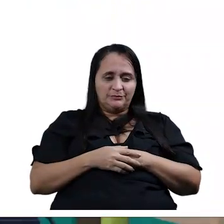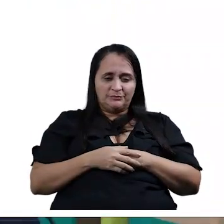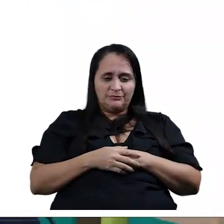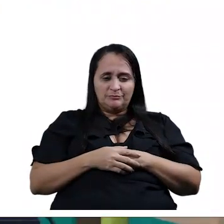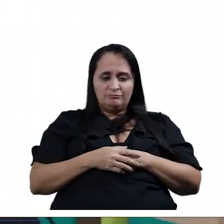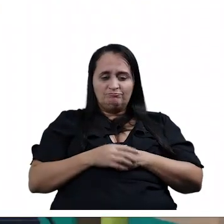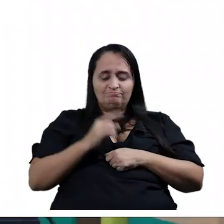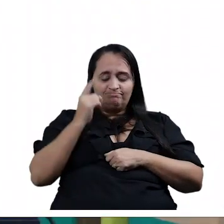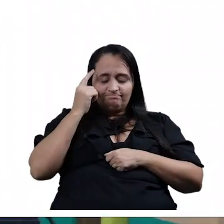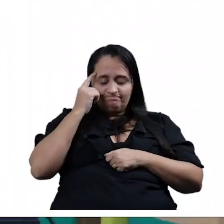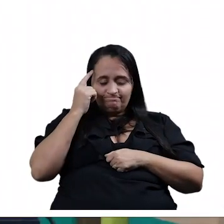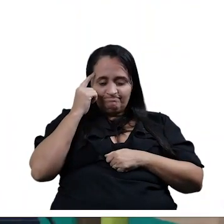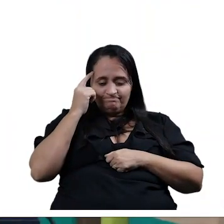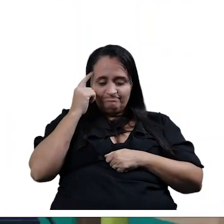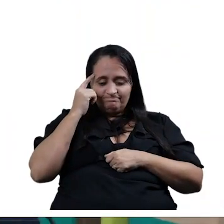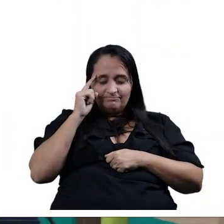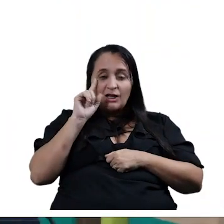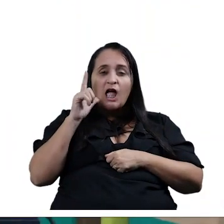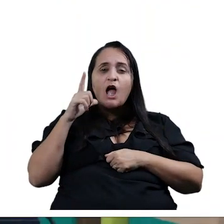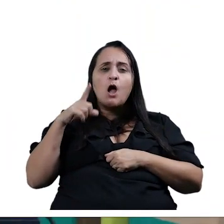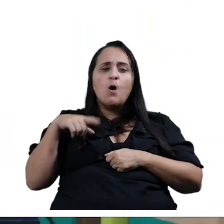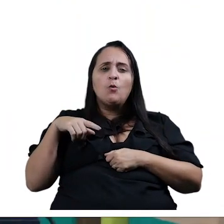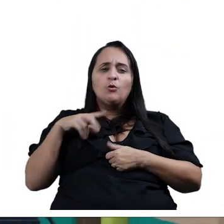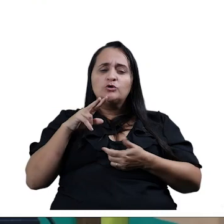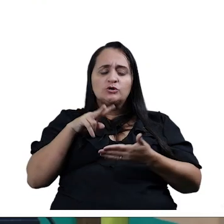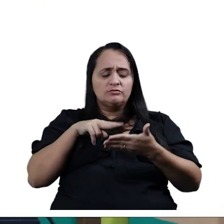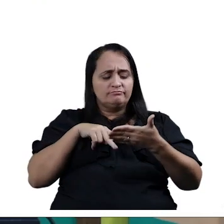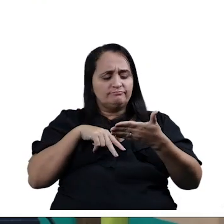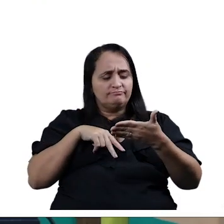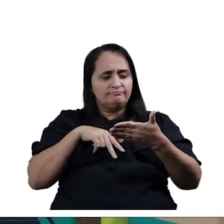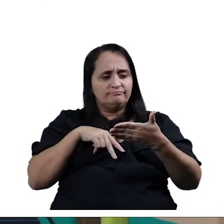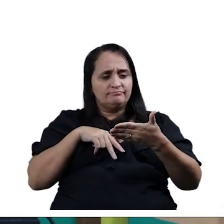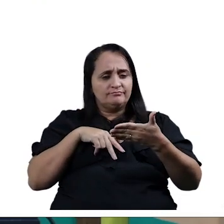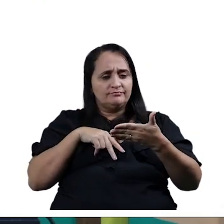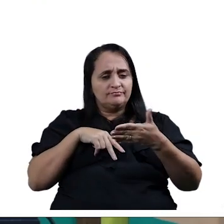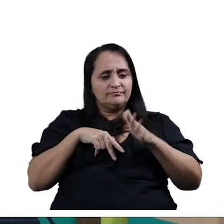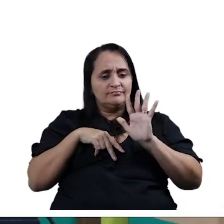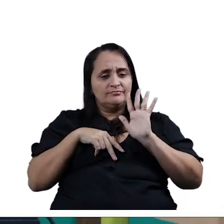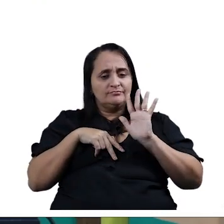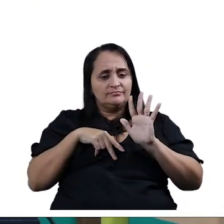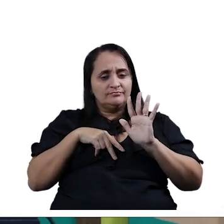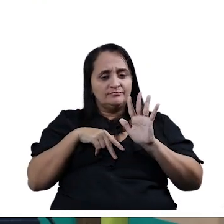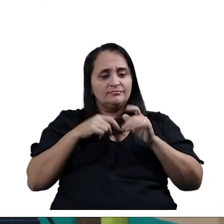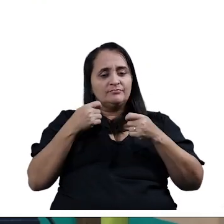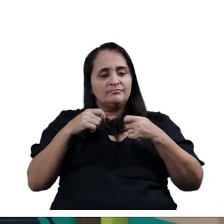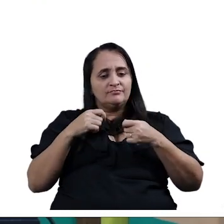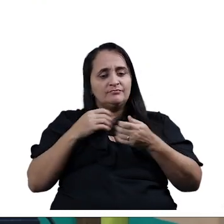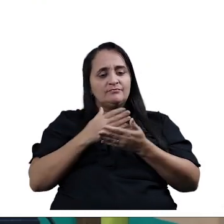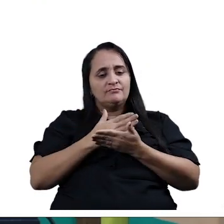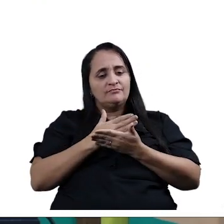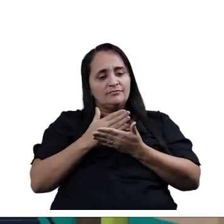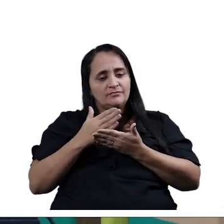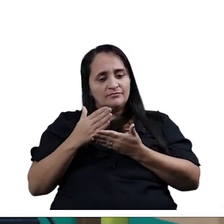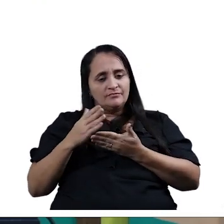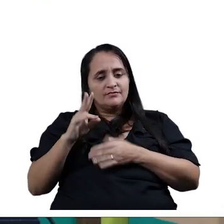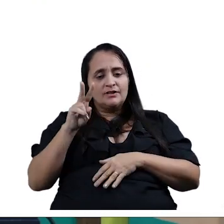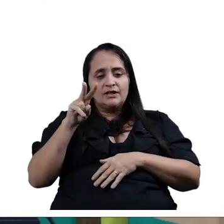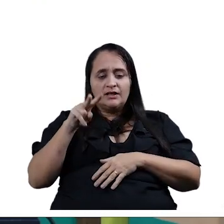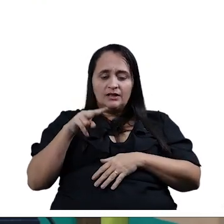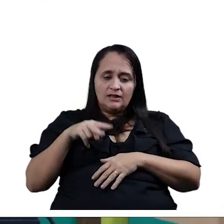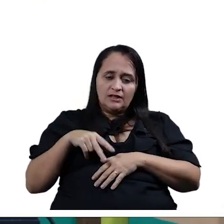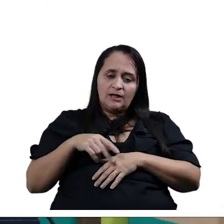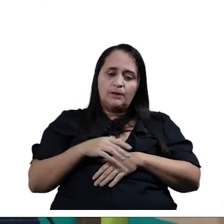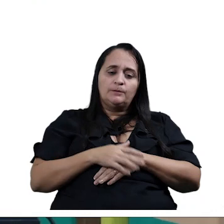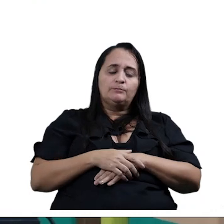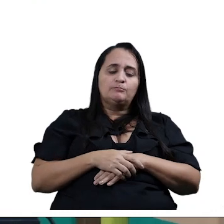eu não tenho ideia de onde isso está escrito no texto. Vamos, se não tem ideia, a gente tem que começar do começo,